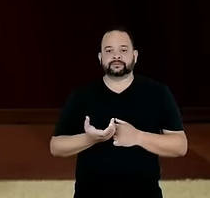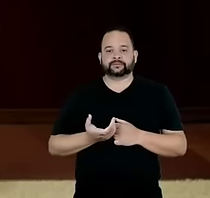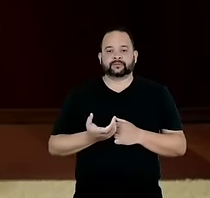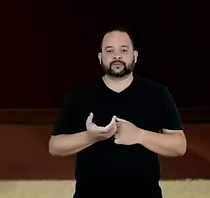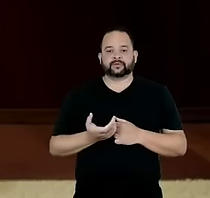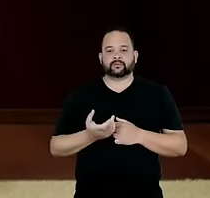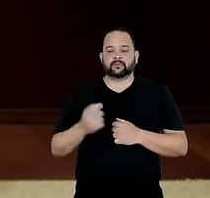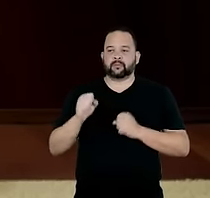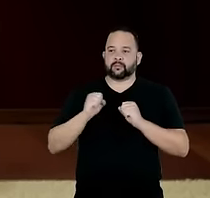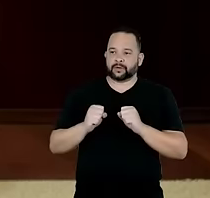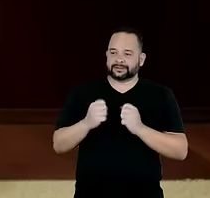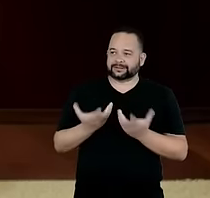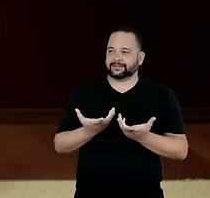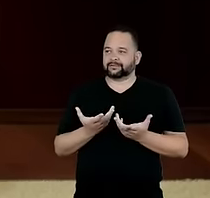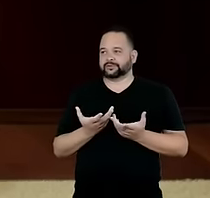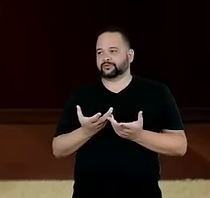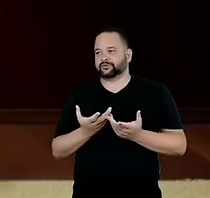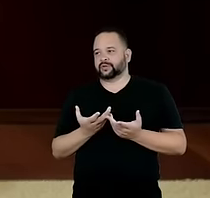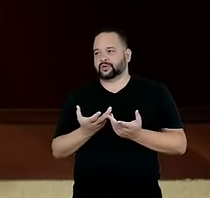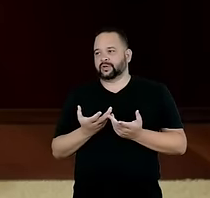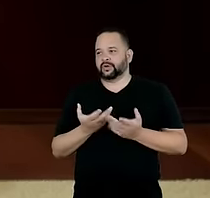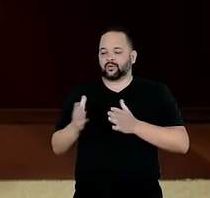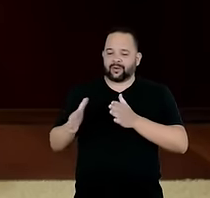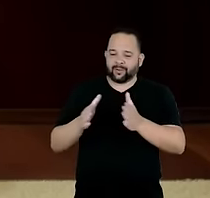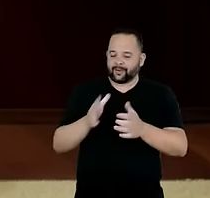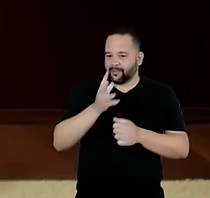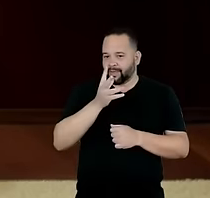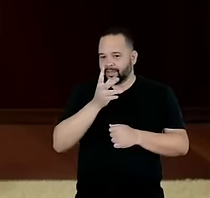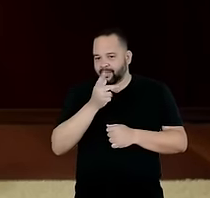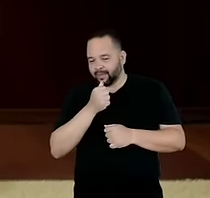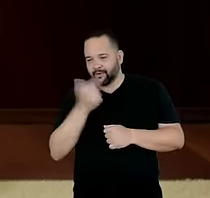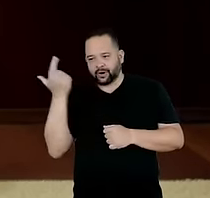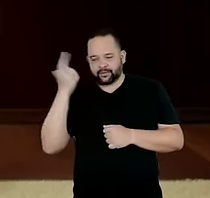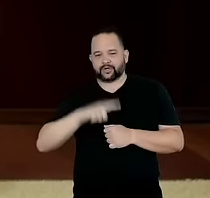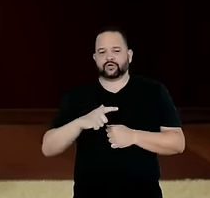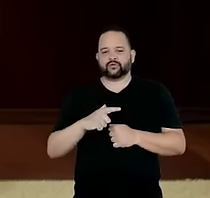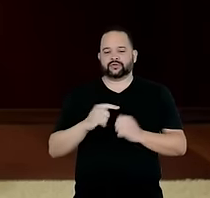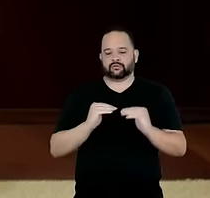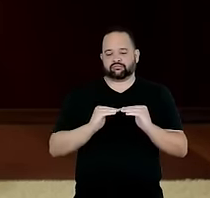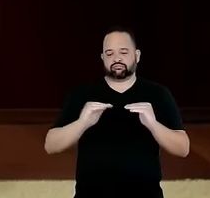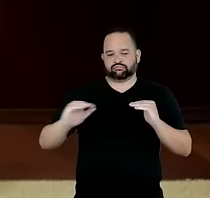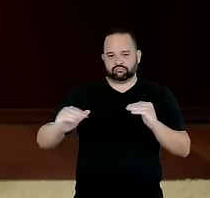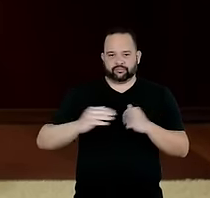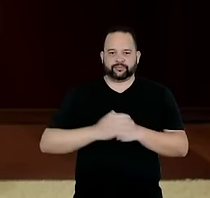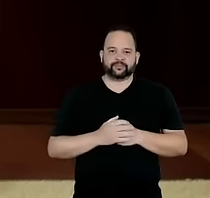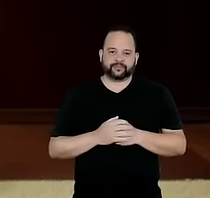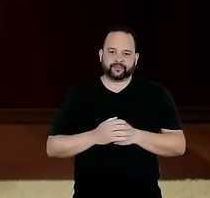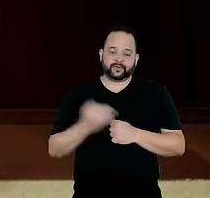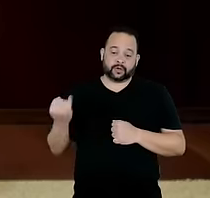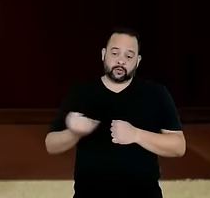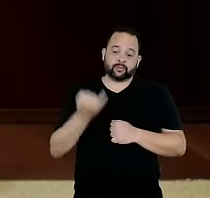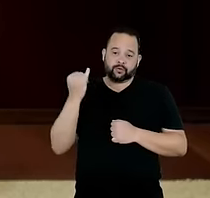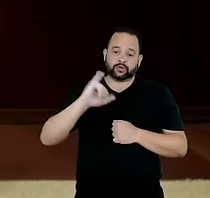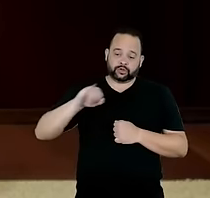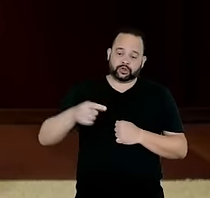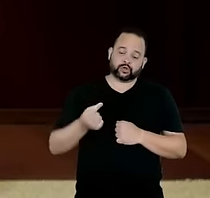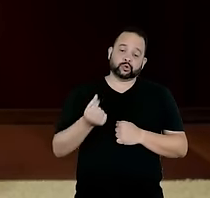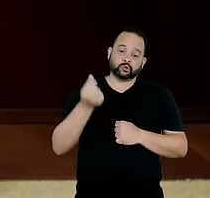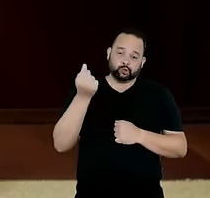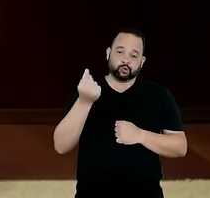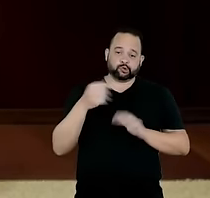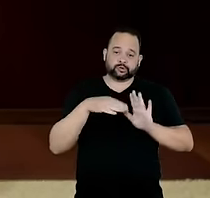uma corrida um pouco mais longa pra gente poder chegar nesses níveis então o diferencial de juros ele se apresenta num nível eh